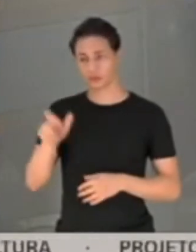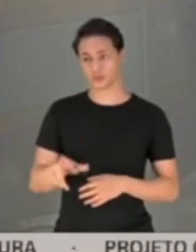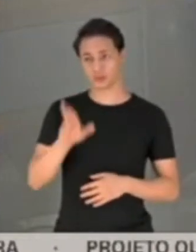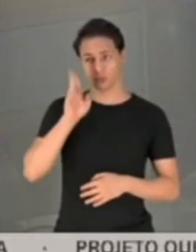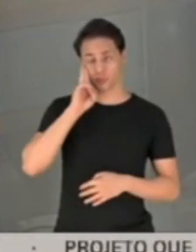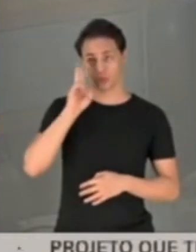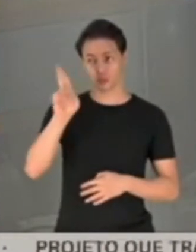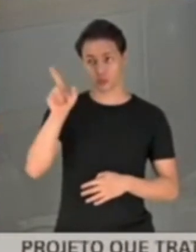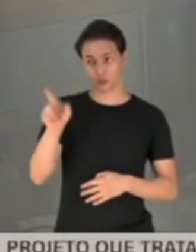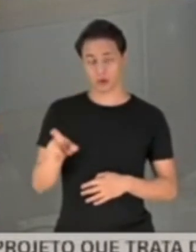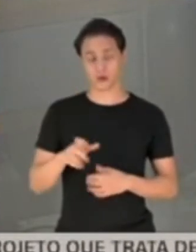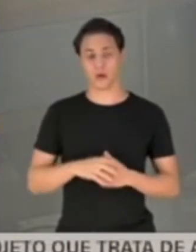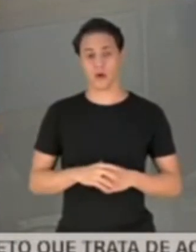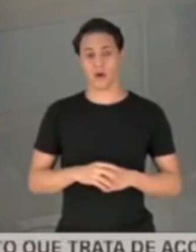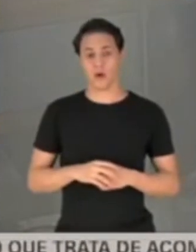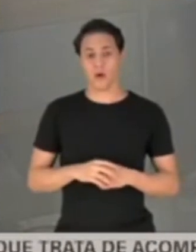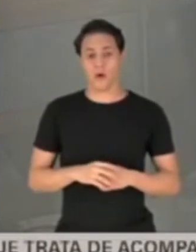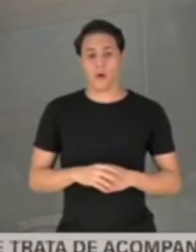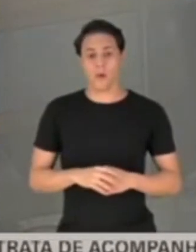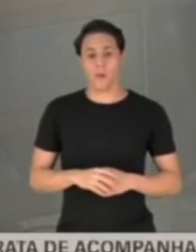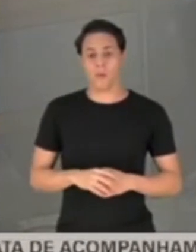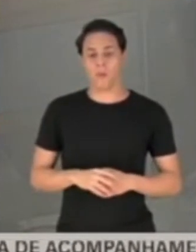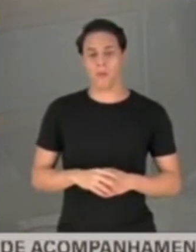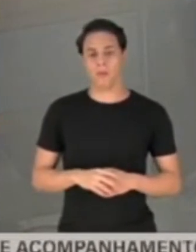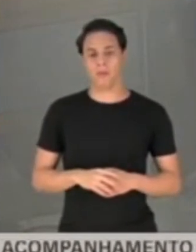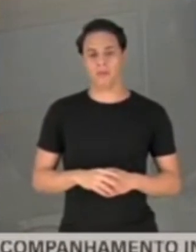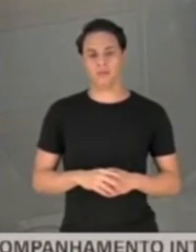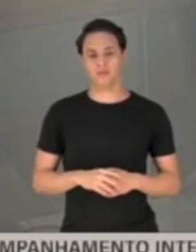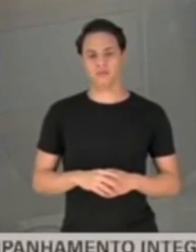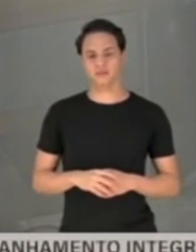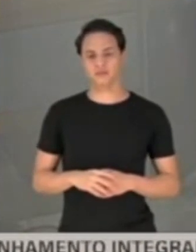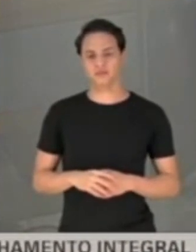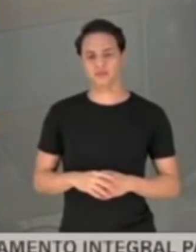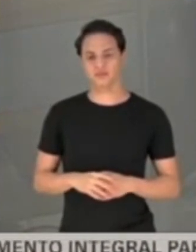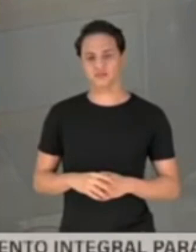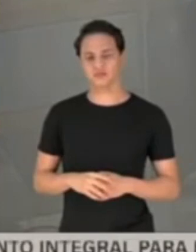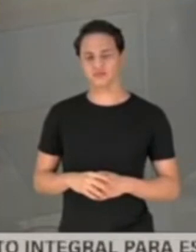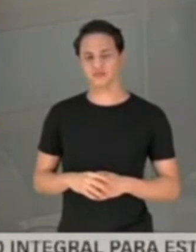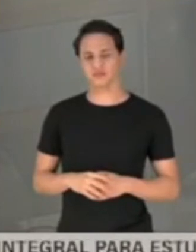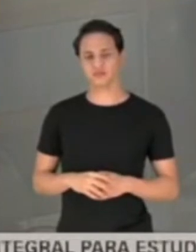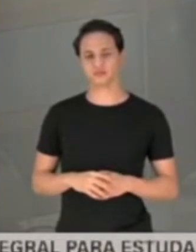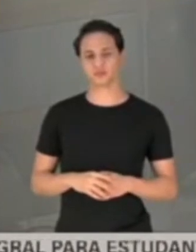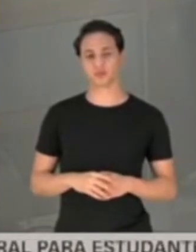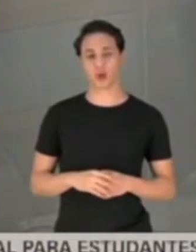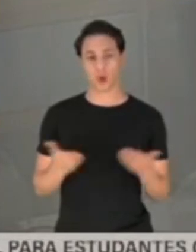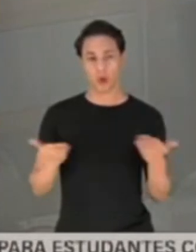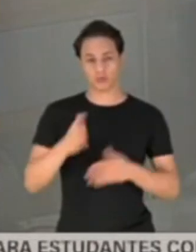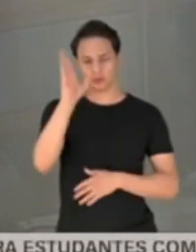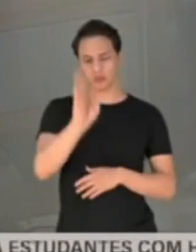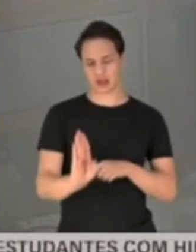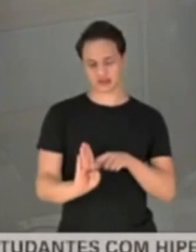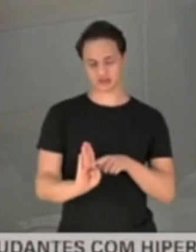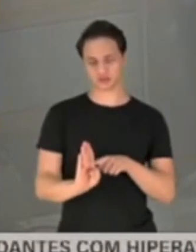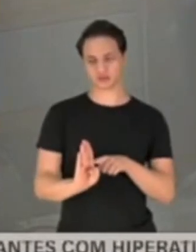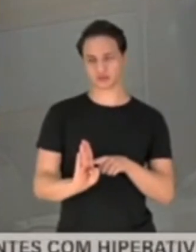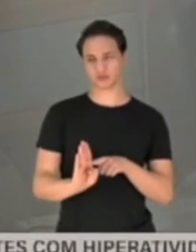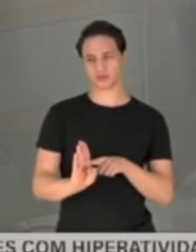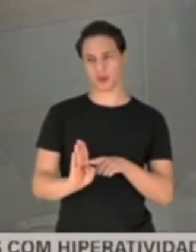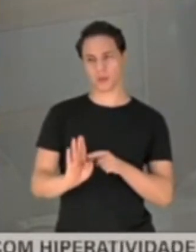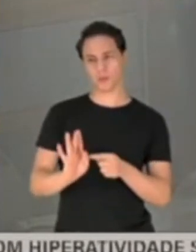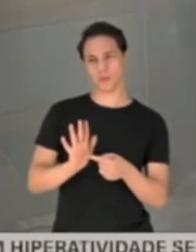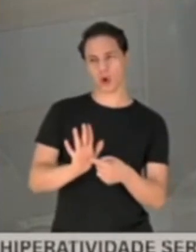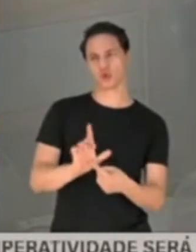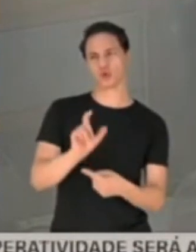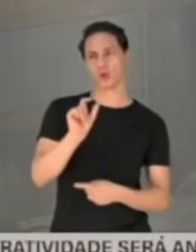Senhoria é a expressão do que é o Brasil hoje. É a